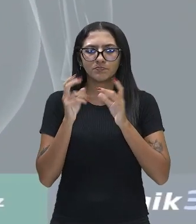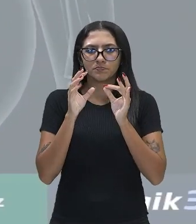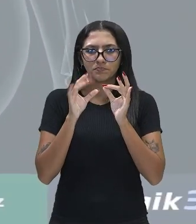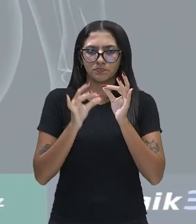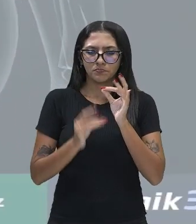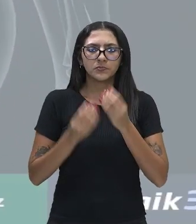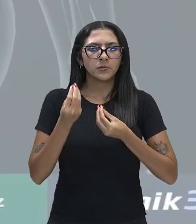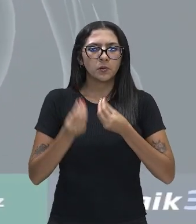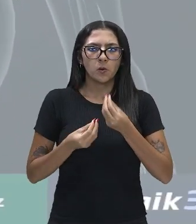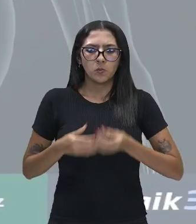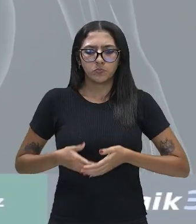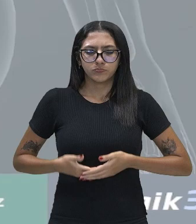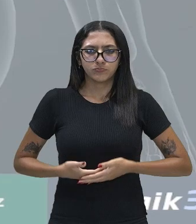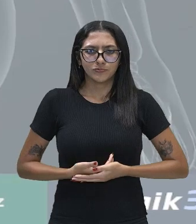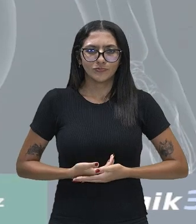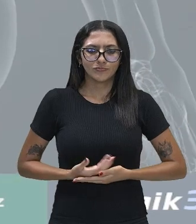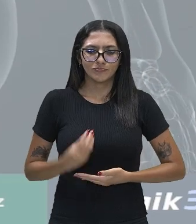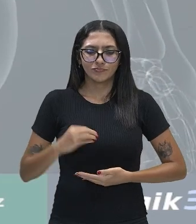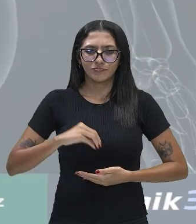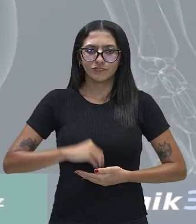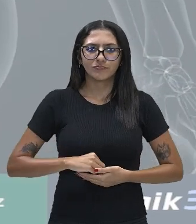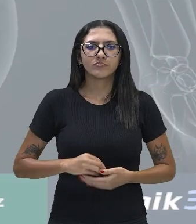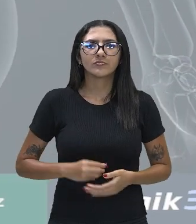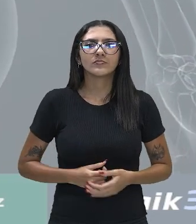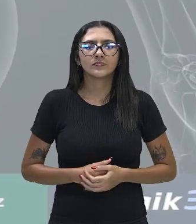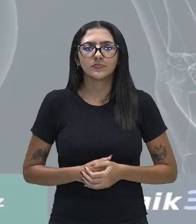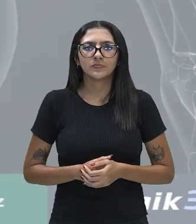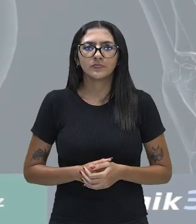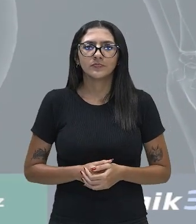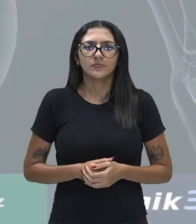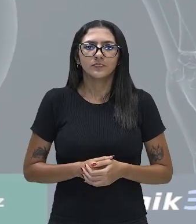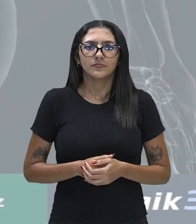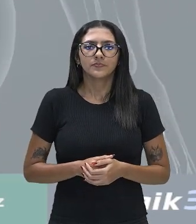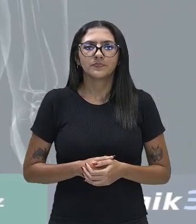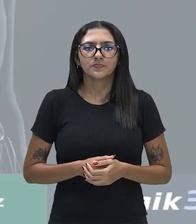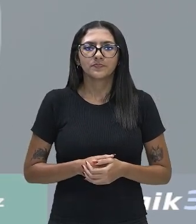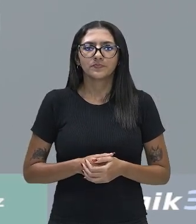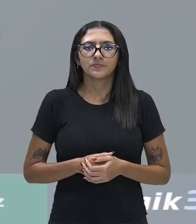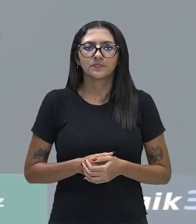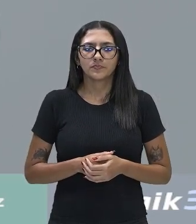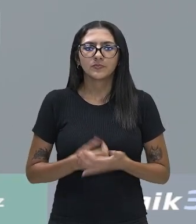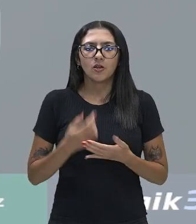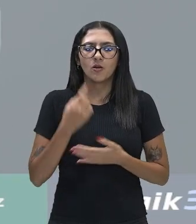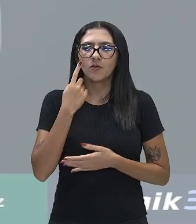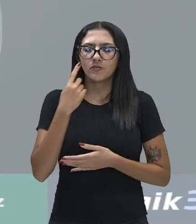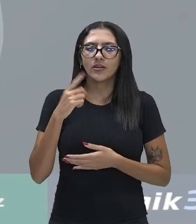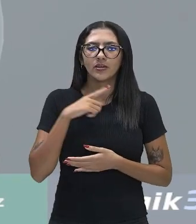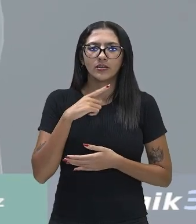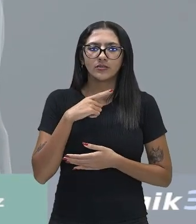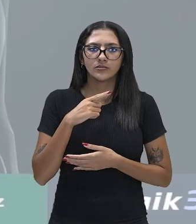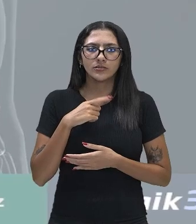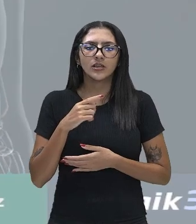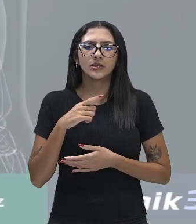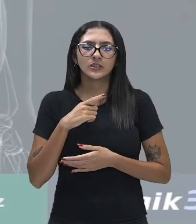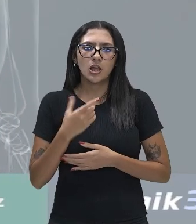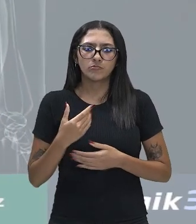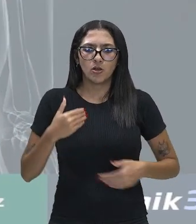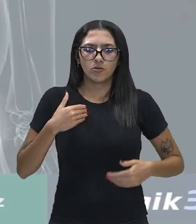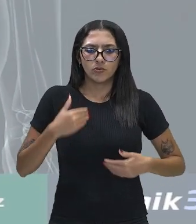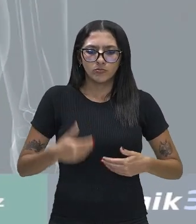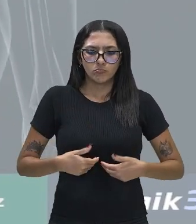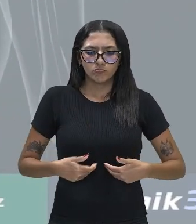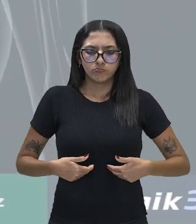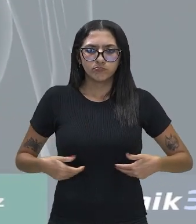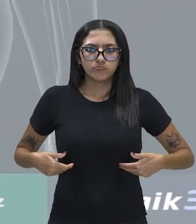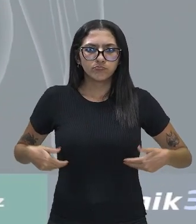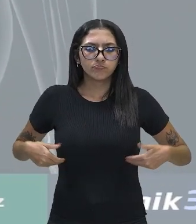dentro, e para esse desenvolvimento, nessa posição, os nossos órgãos vitais, né,